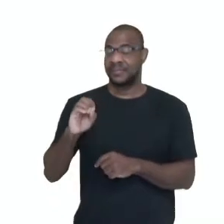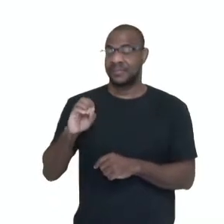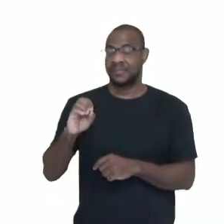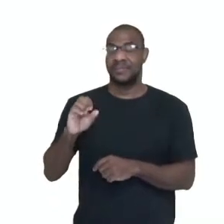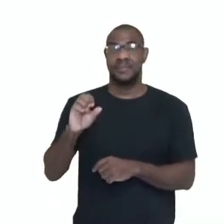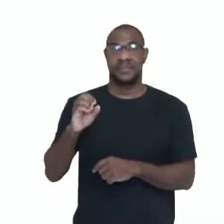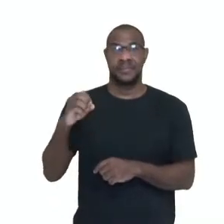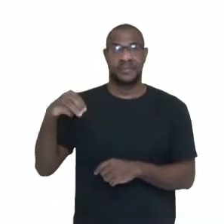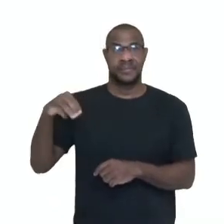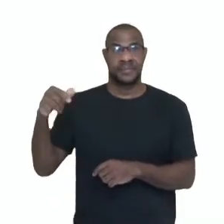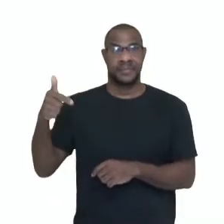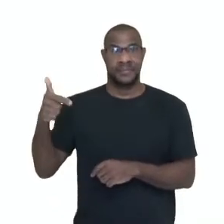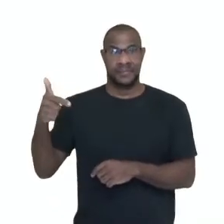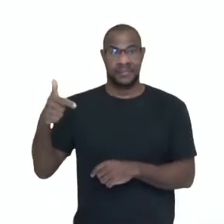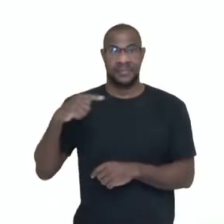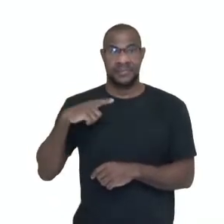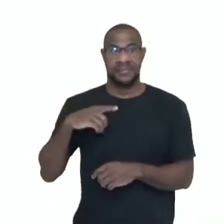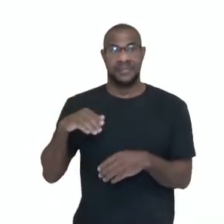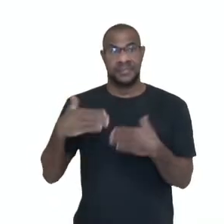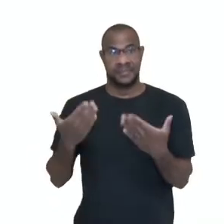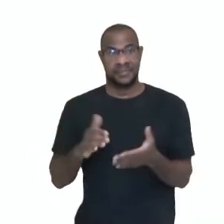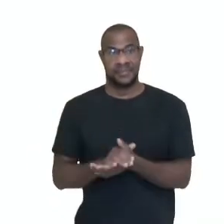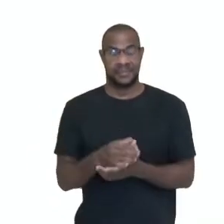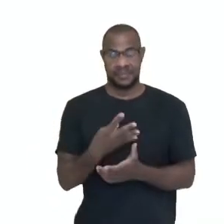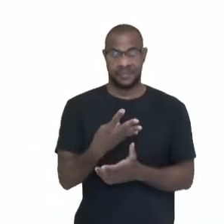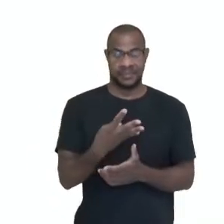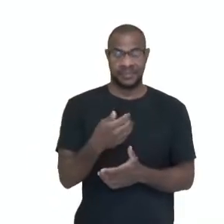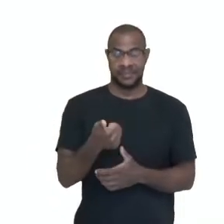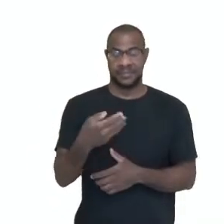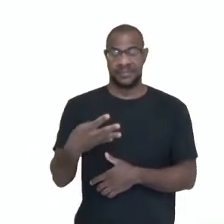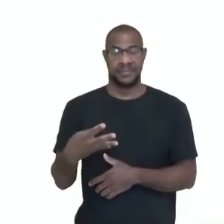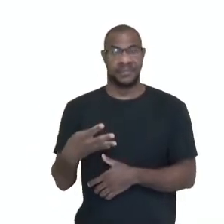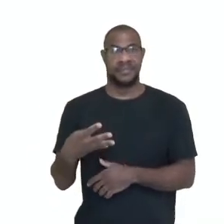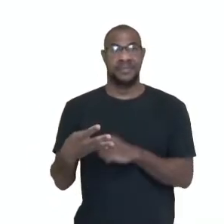dividir 440 por 80, eu vou encontrar